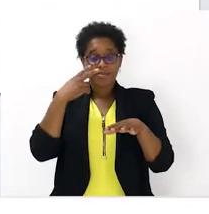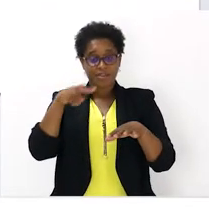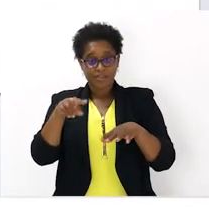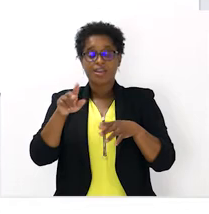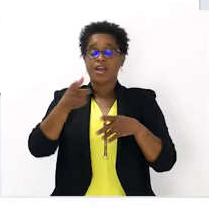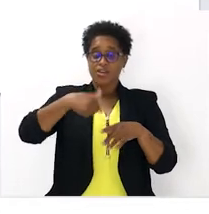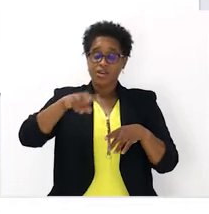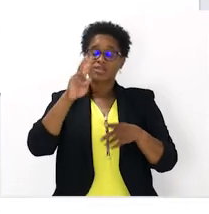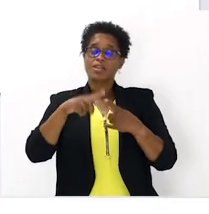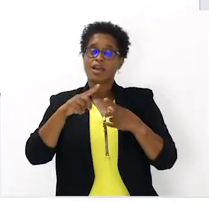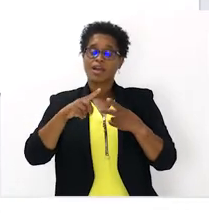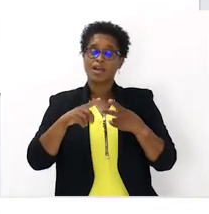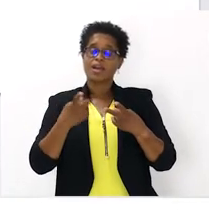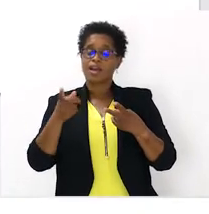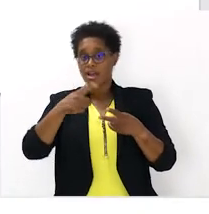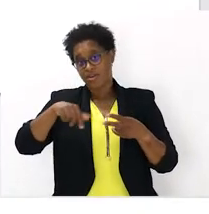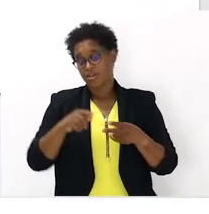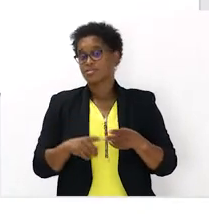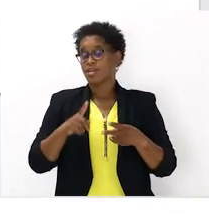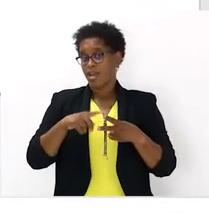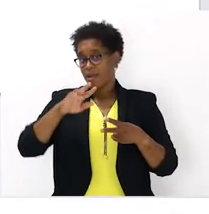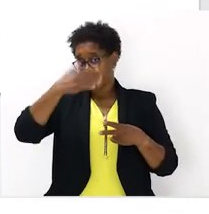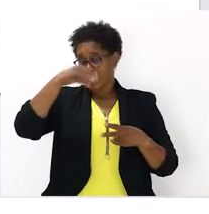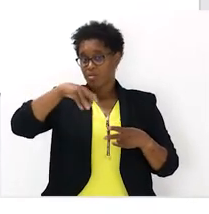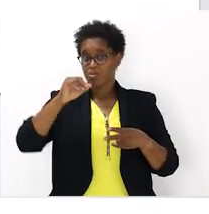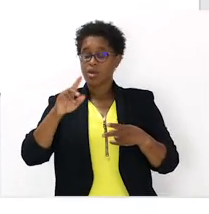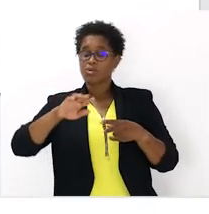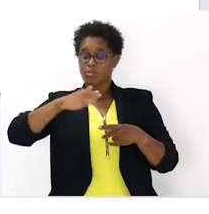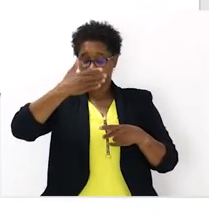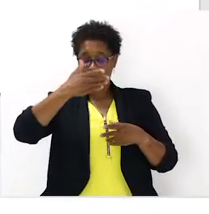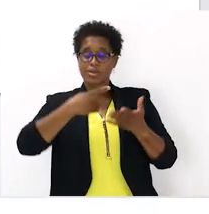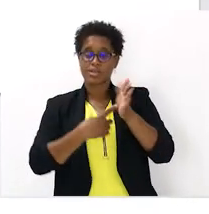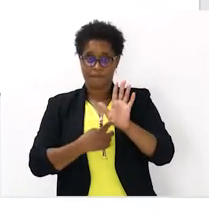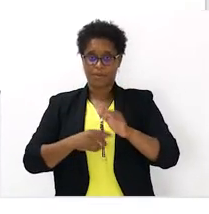ver a nossa primeira propriedade e o nosso primeiro exemplo.